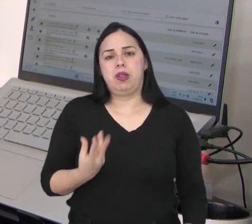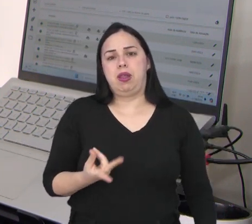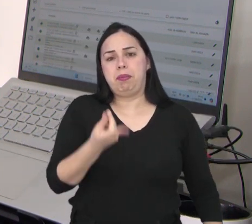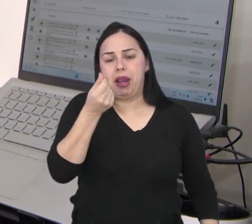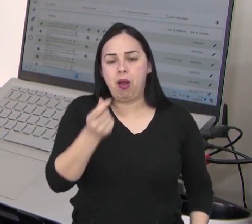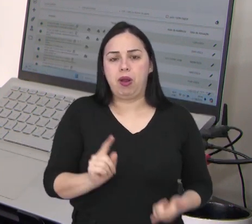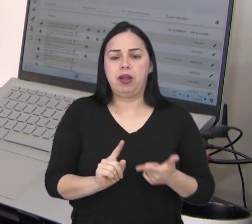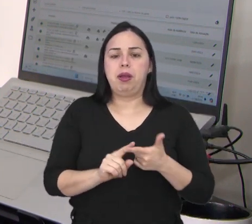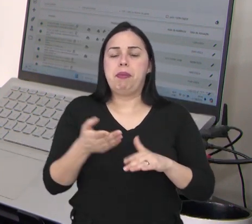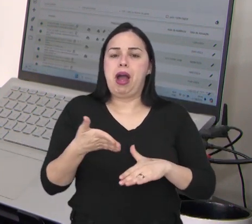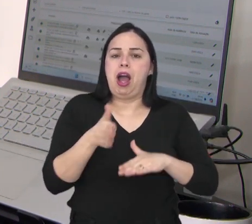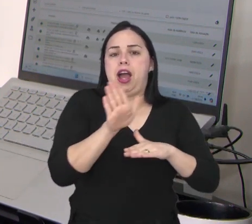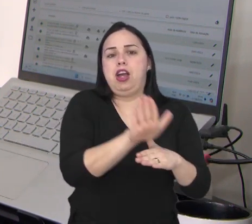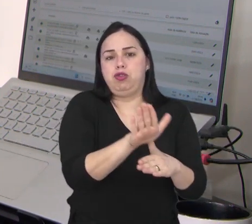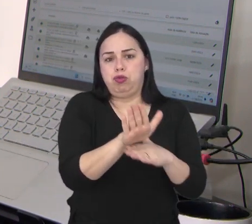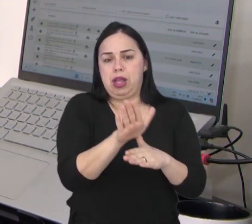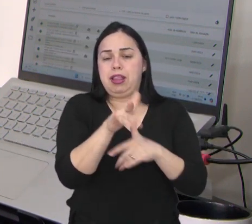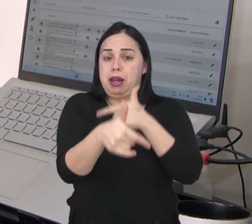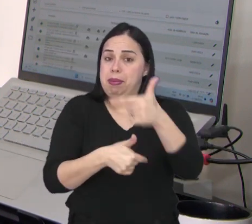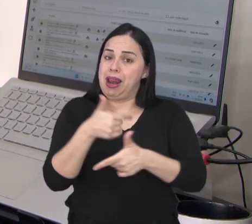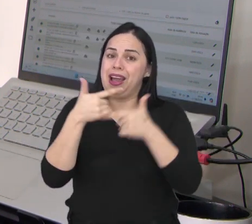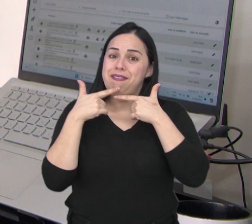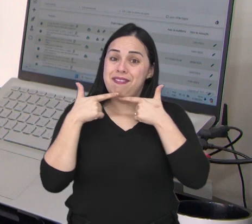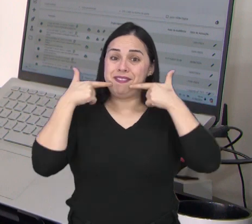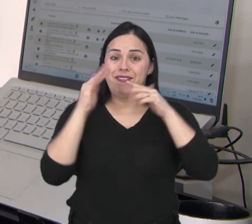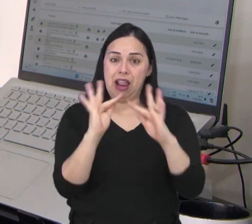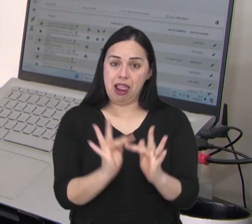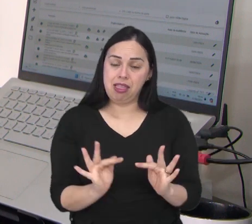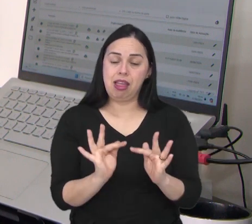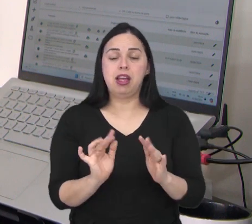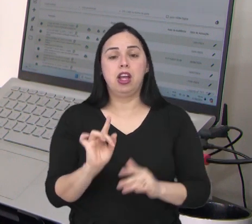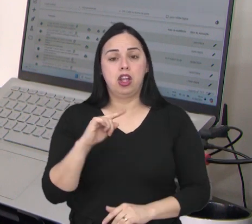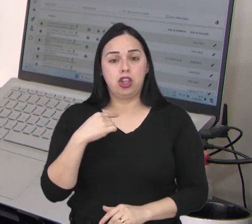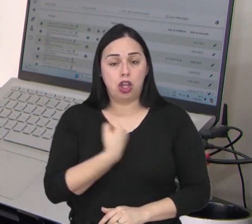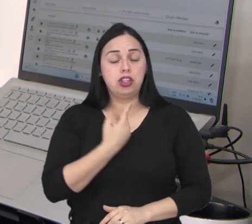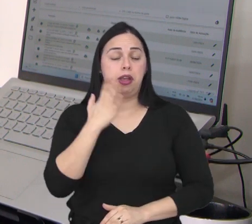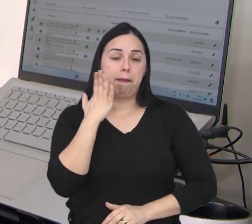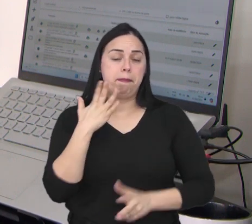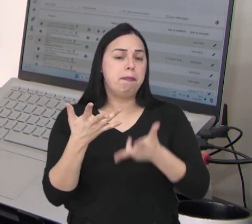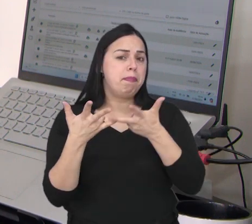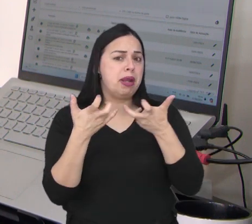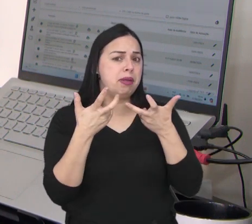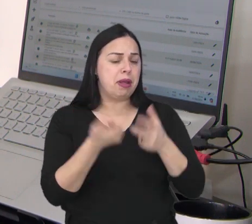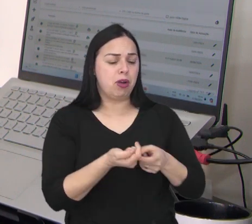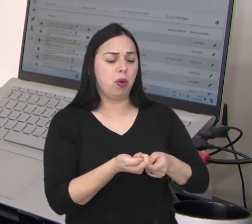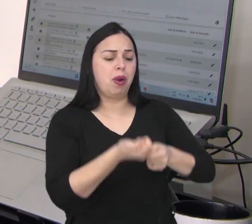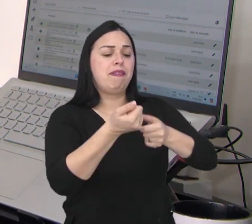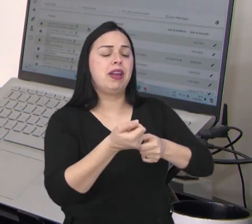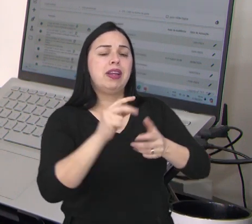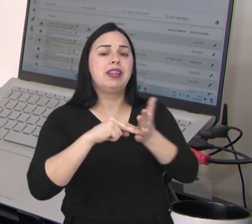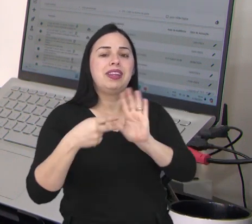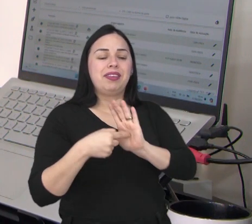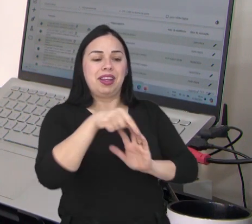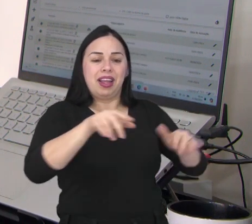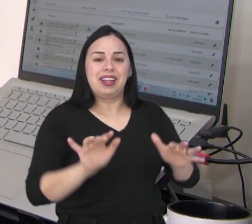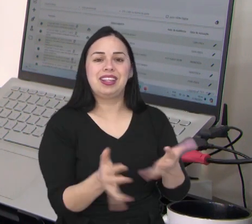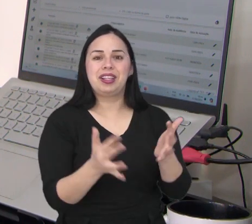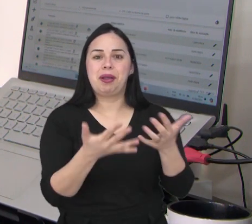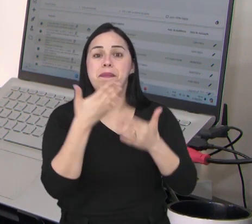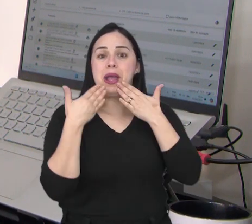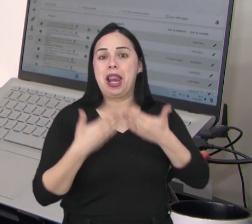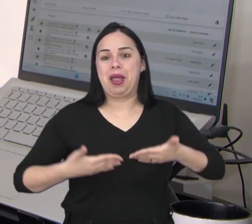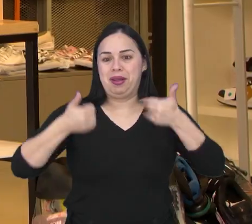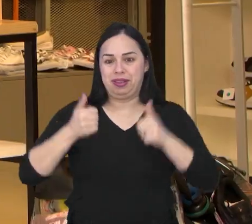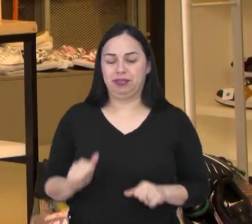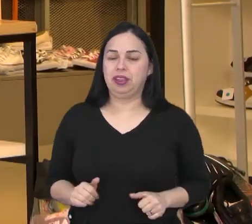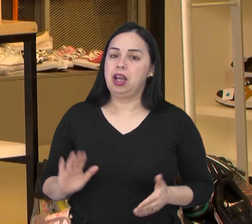Para melhorar a qualidade de vida do empregado, para ajudar o empregado a estar trabalhando mais feliz. E a gente já viu que os benefícios incentivam os empregados a